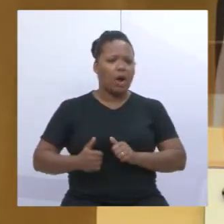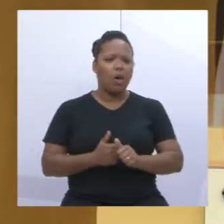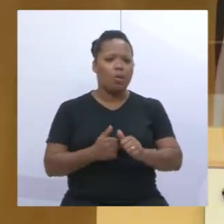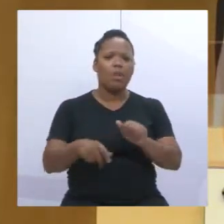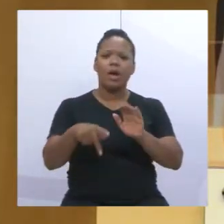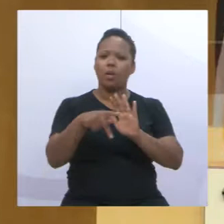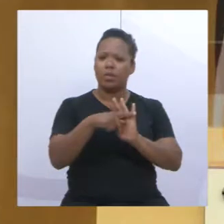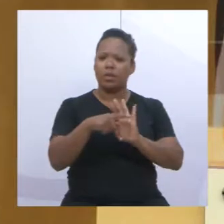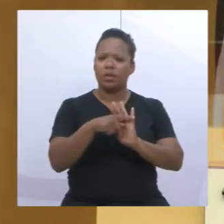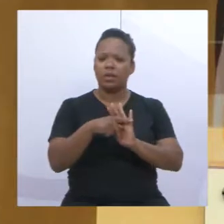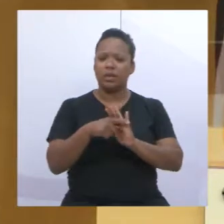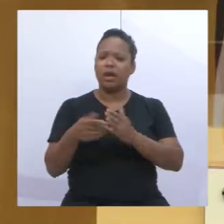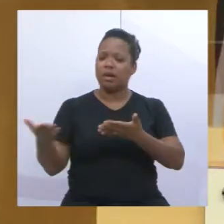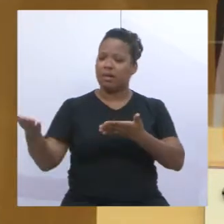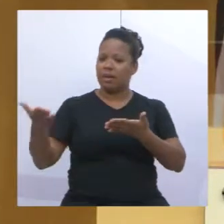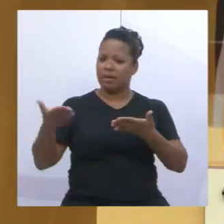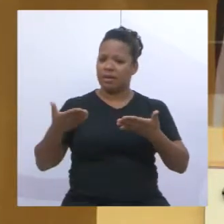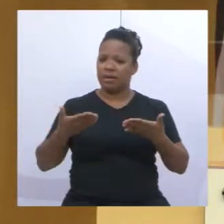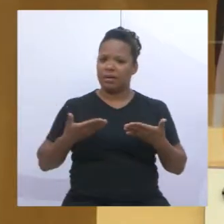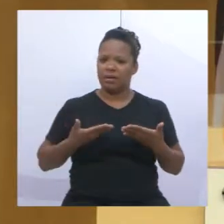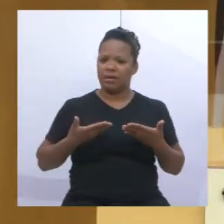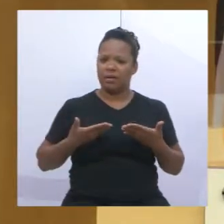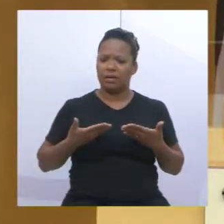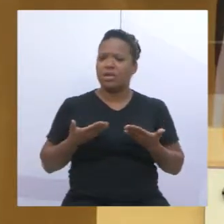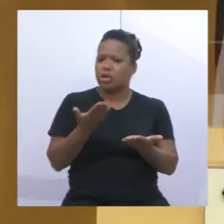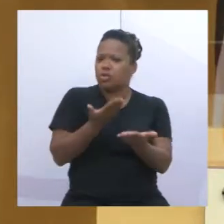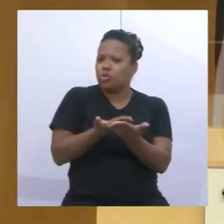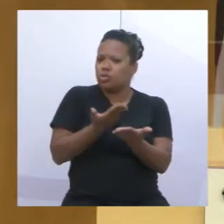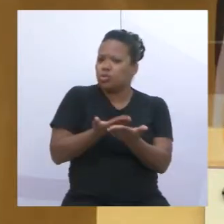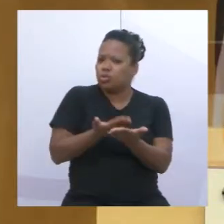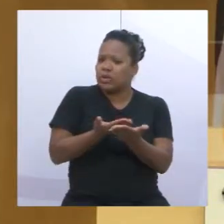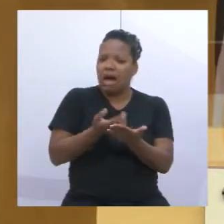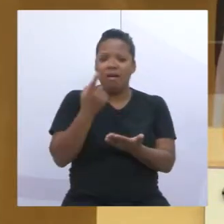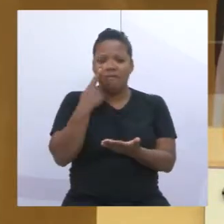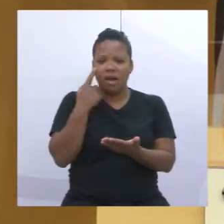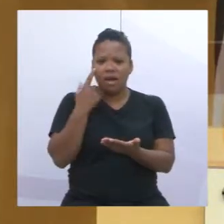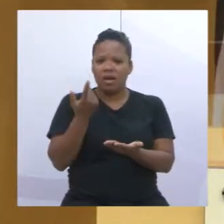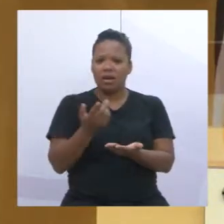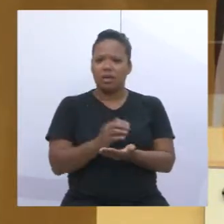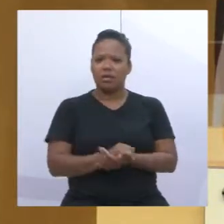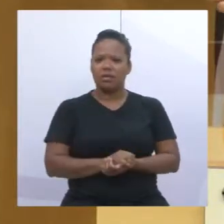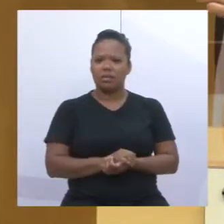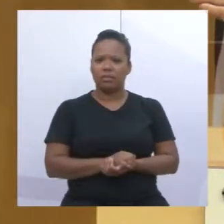projeto, porque quando o projeto chega para a gente tem que estudar o projeto.